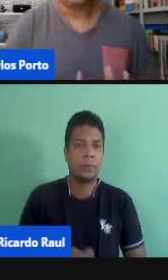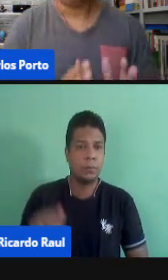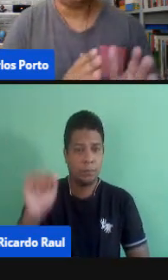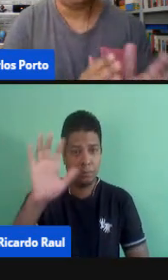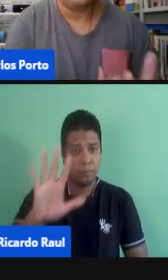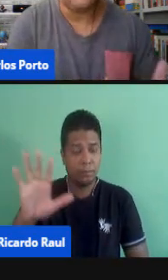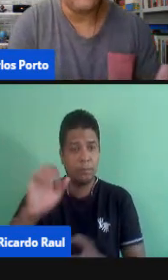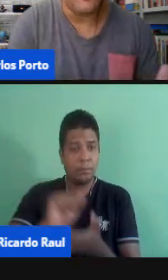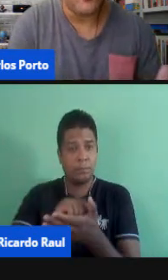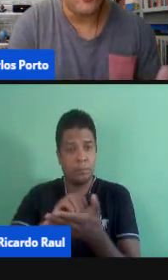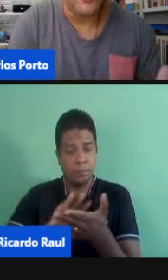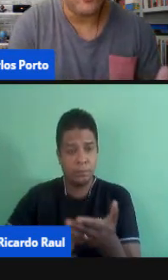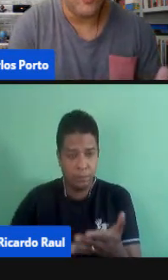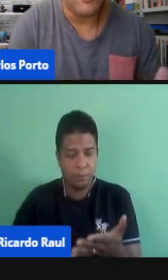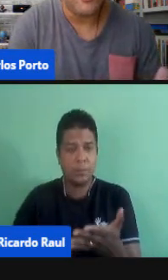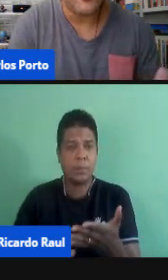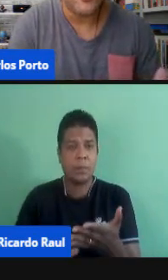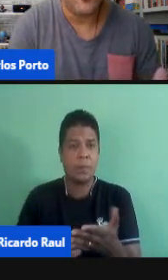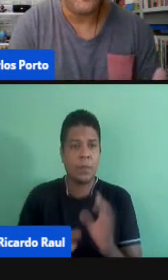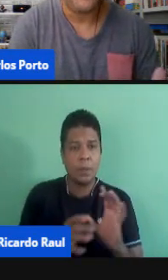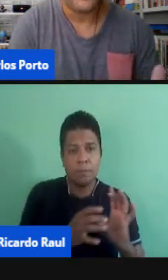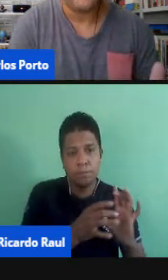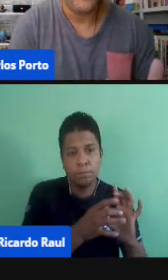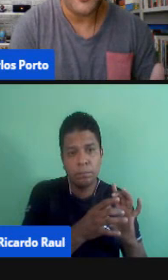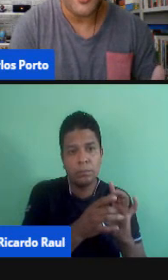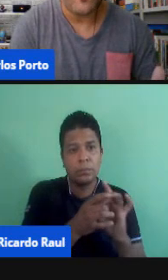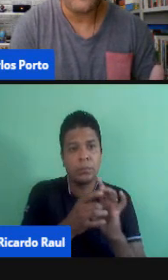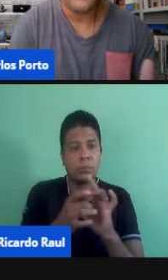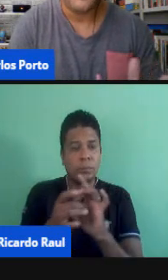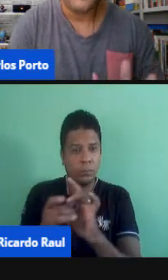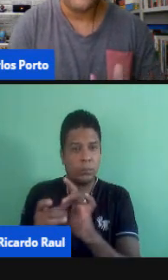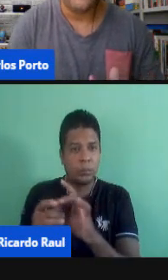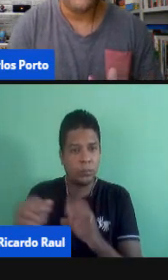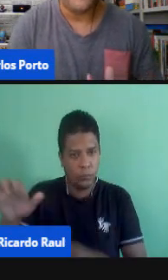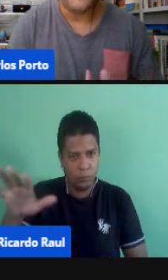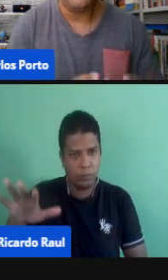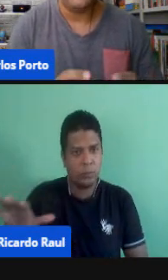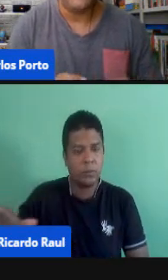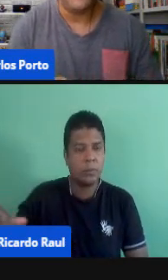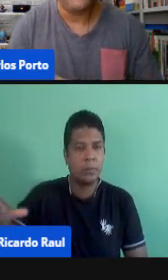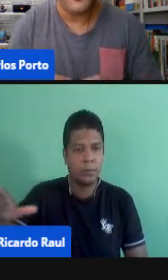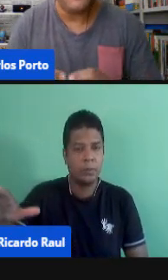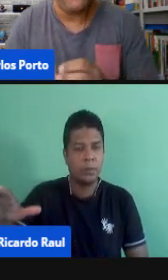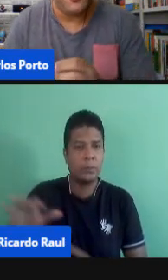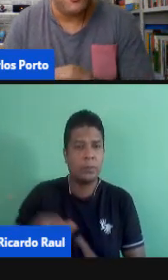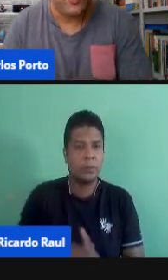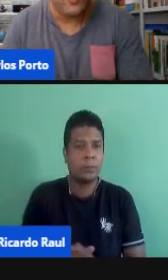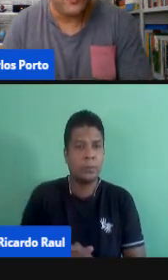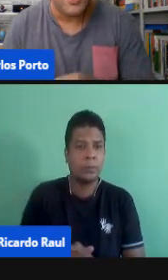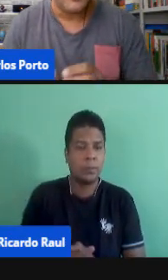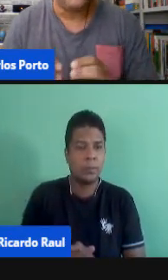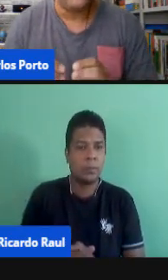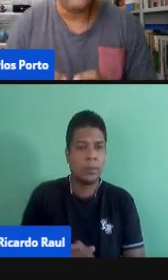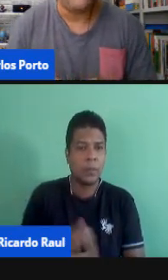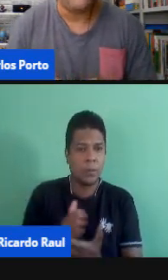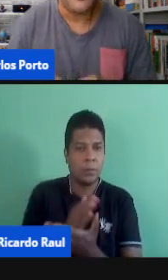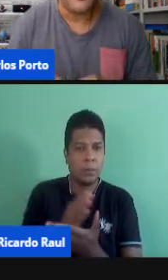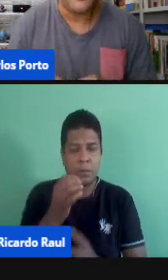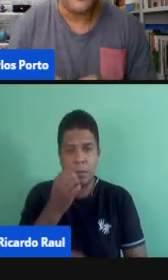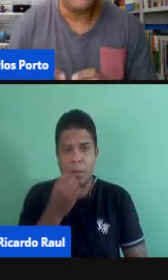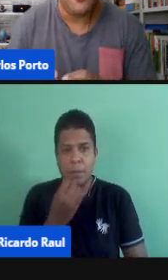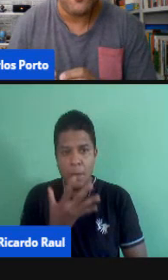atividades, nós fizemos uma contextualização geral, nós falamos sobre os benefícios,